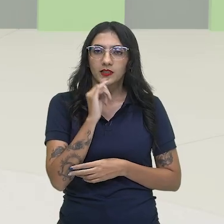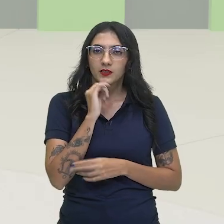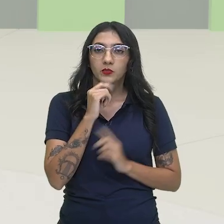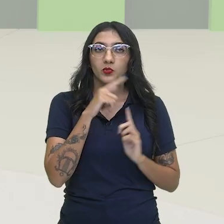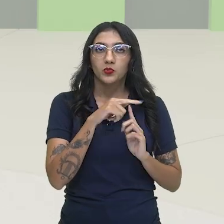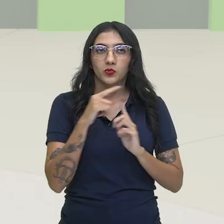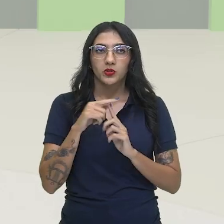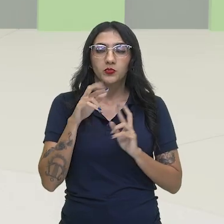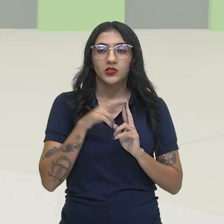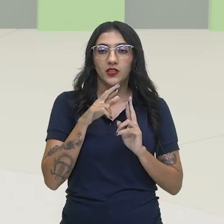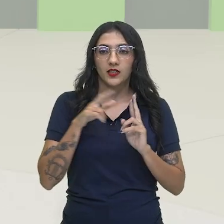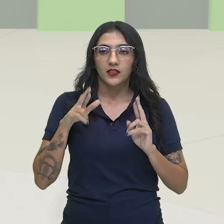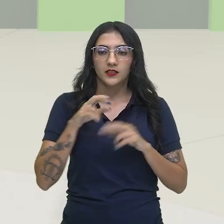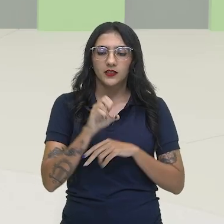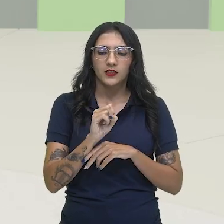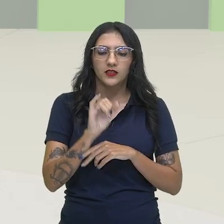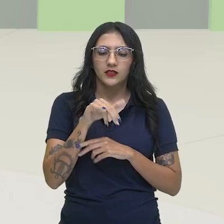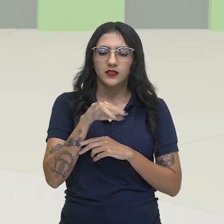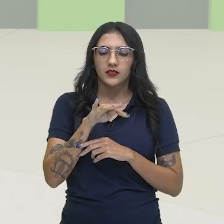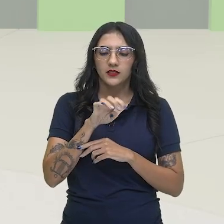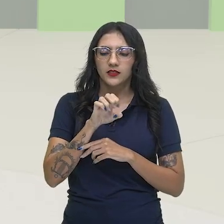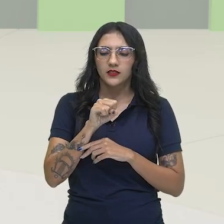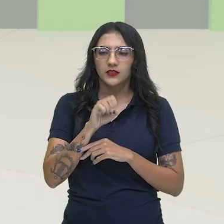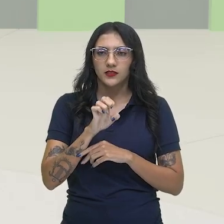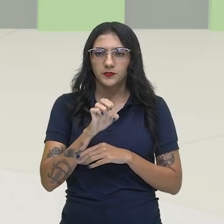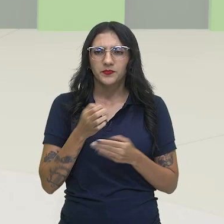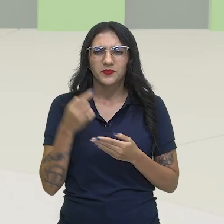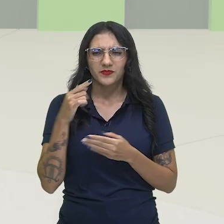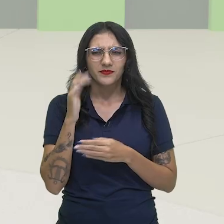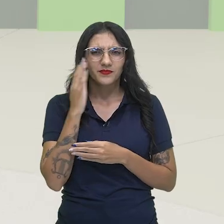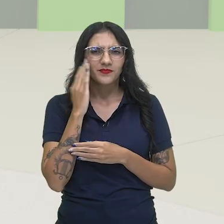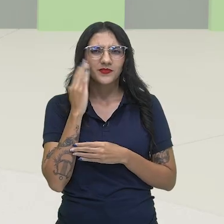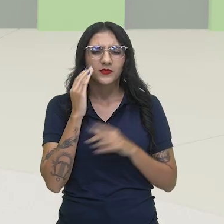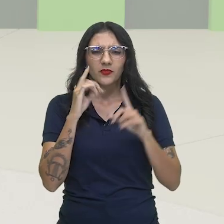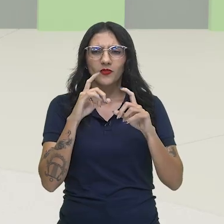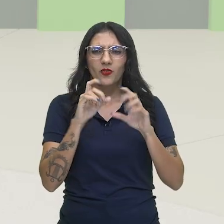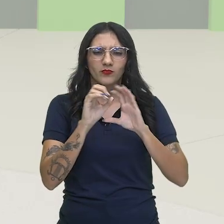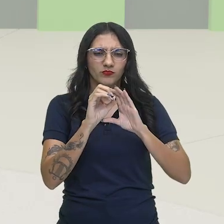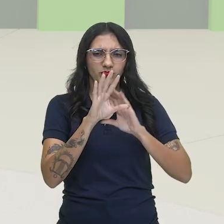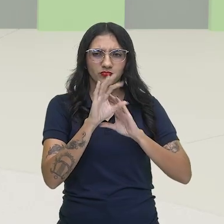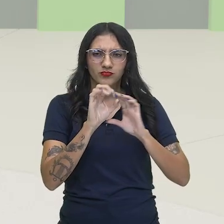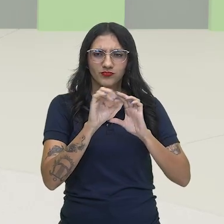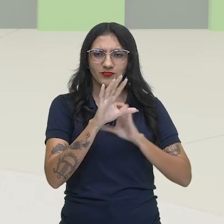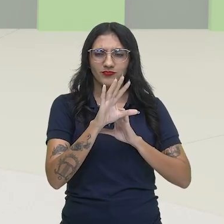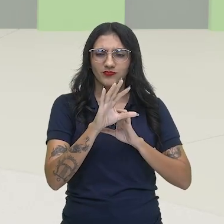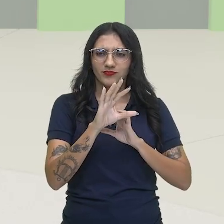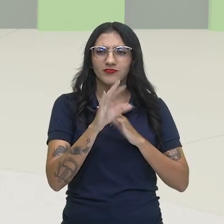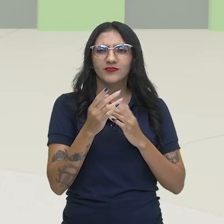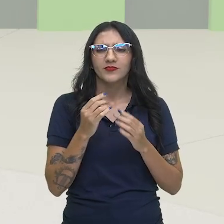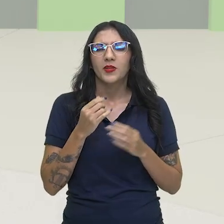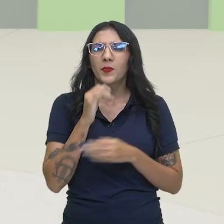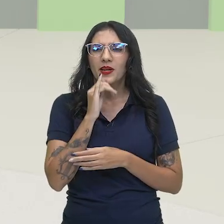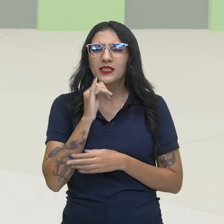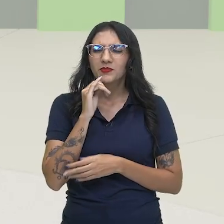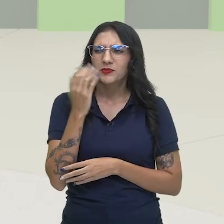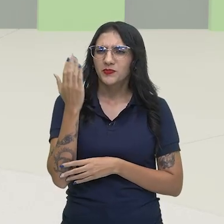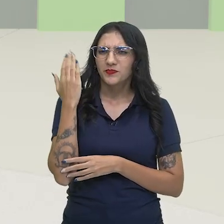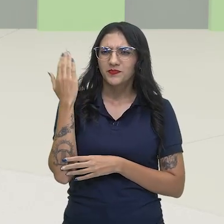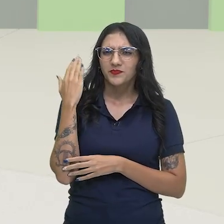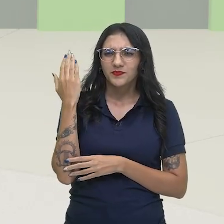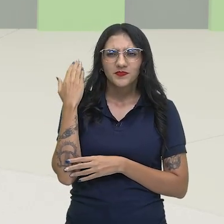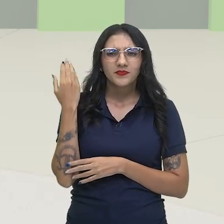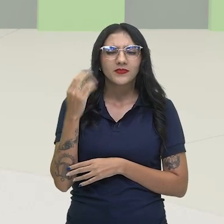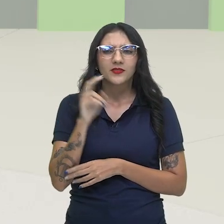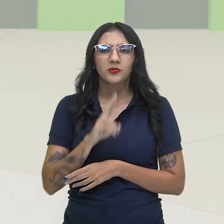reação de síntese, né? Que ocorre, sabe aqueles flashes fotográficos bem antigos que